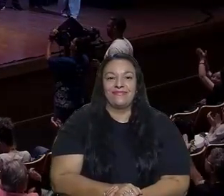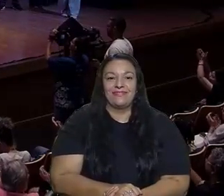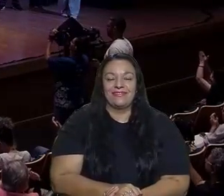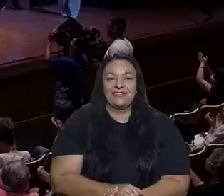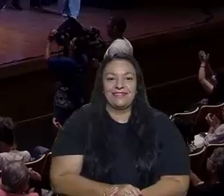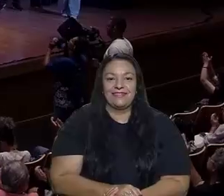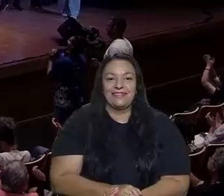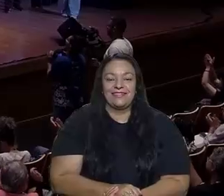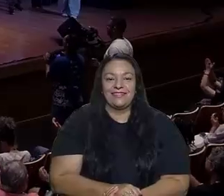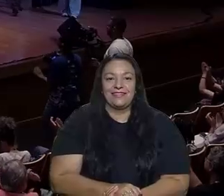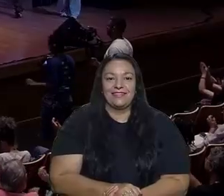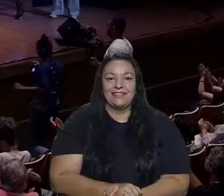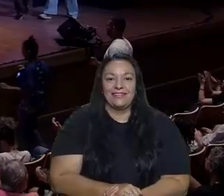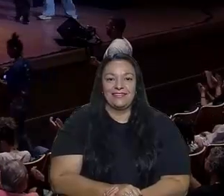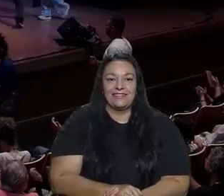Viva!